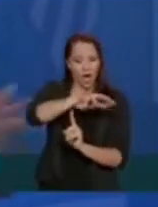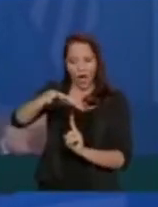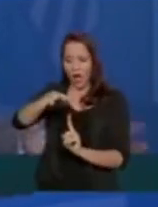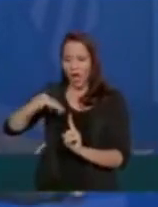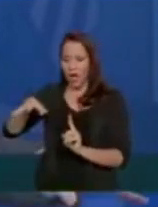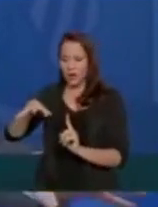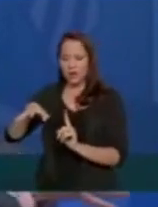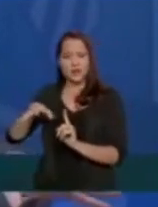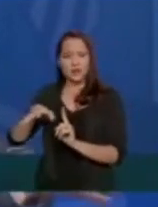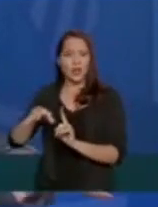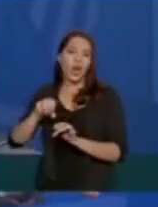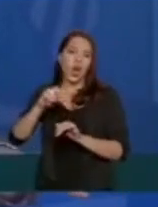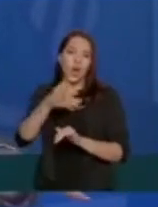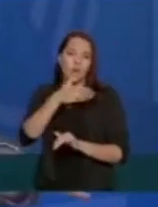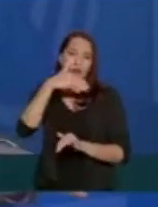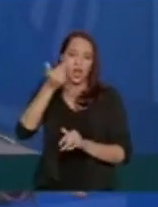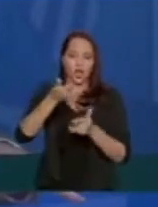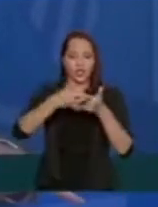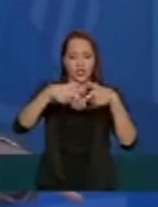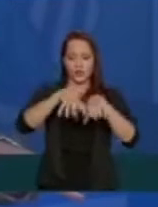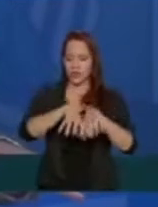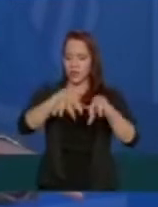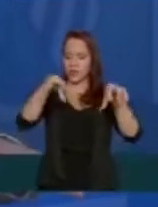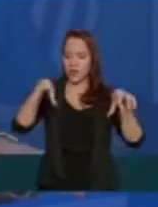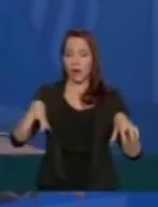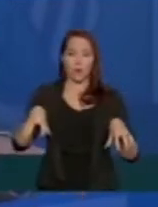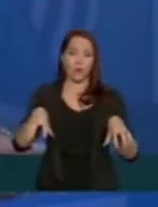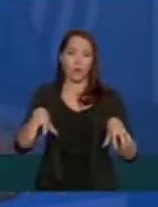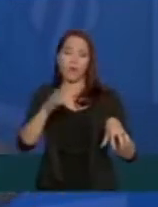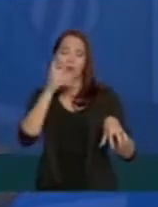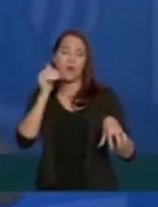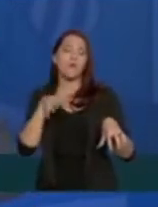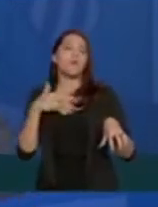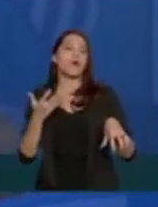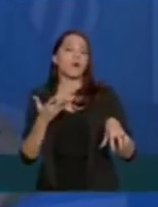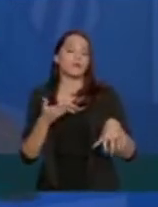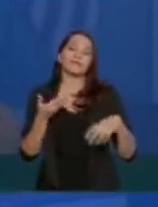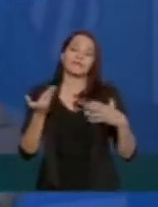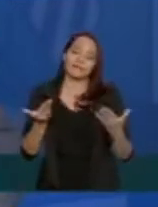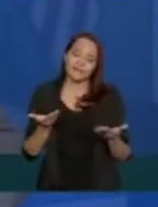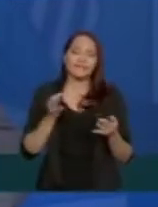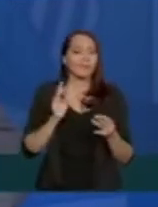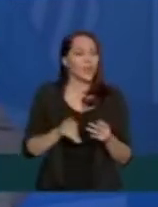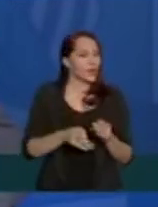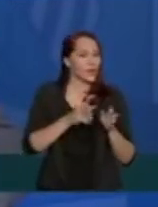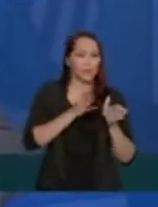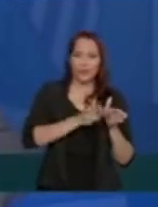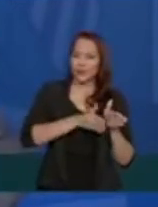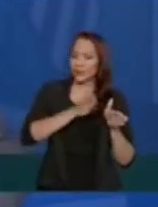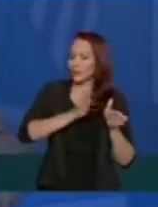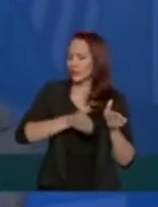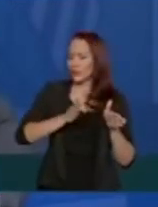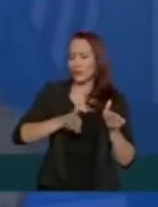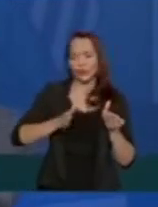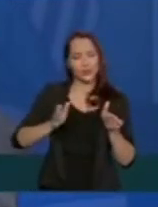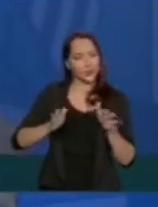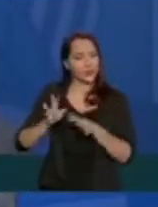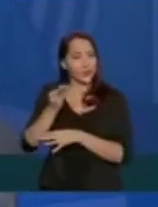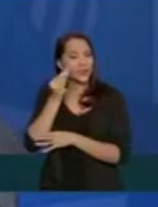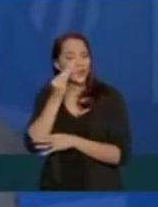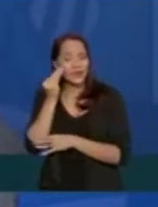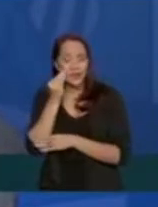se seria melhor termos uma divisão de atribuição também. Então, é um processo que nós estamos